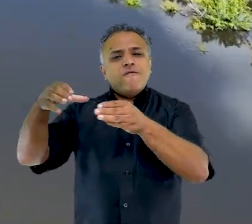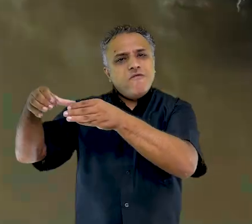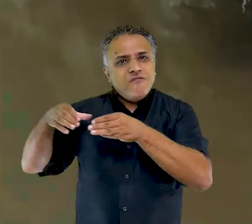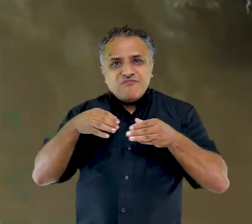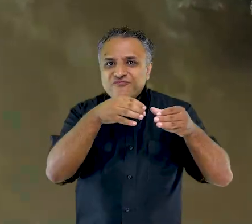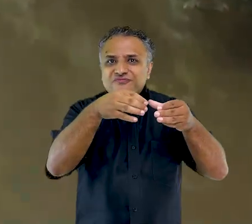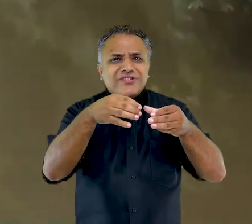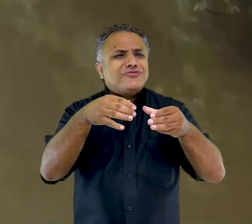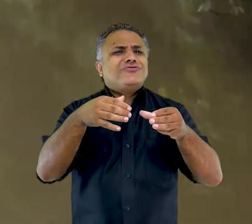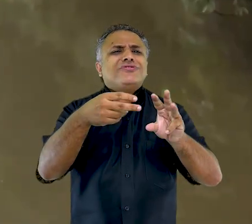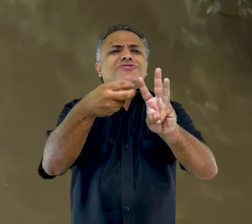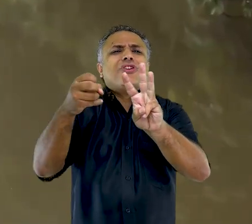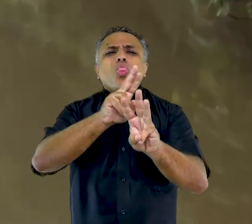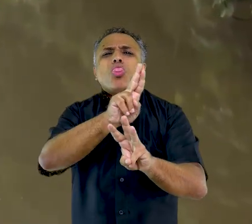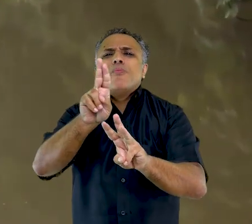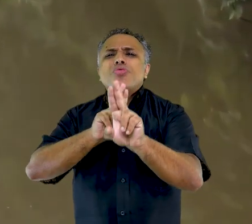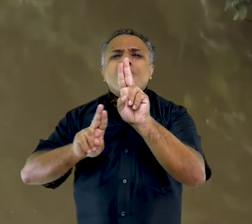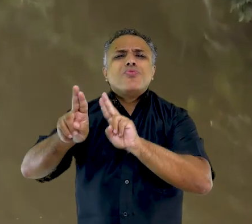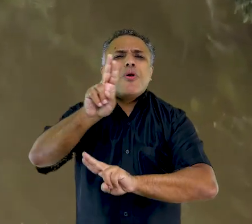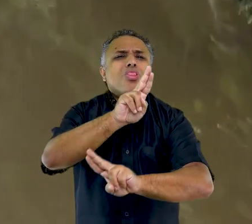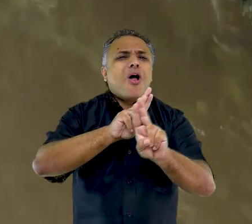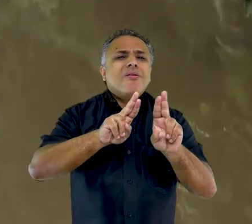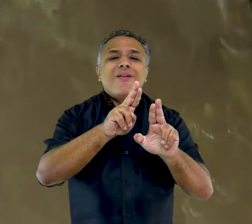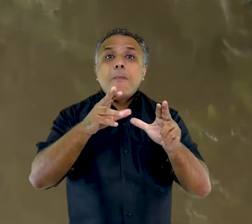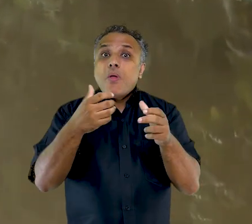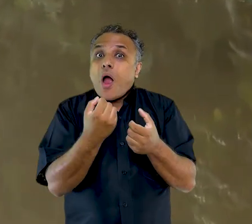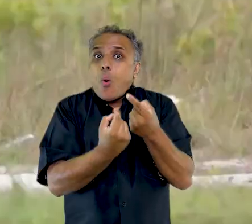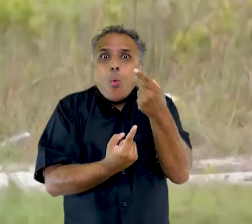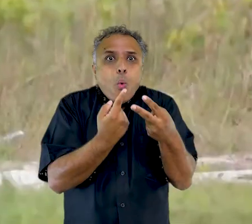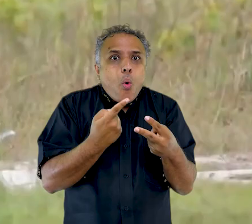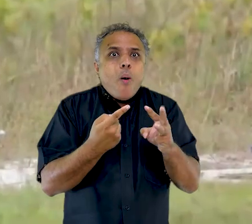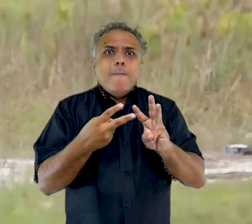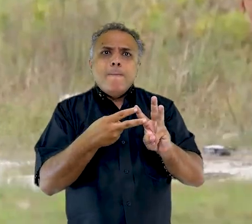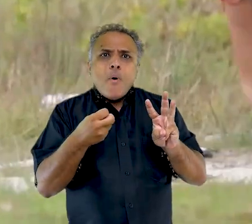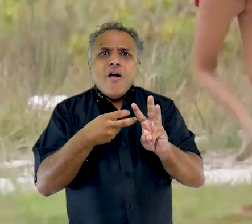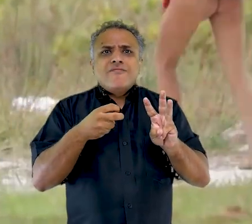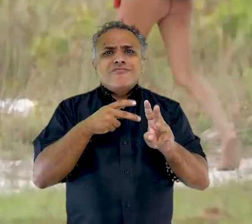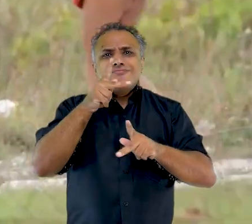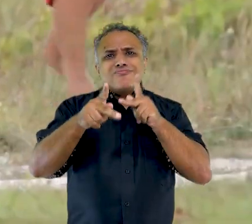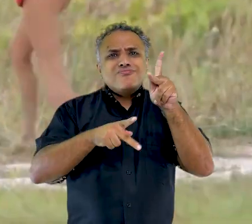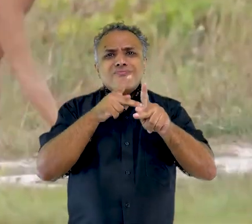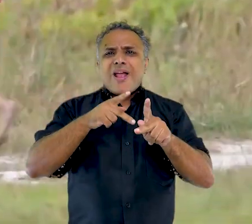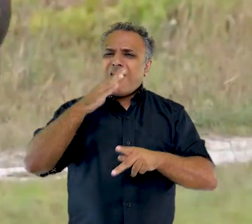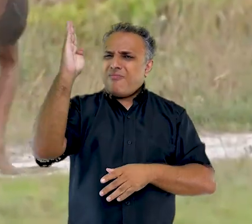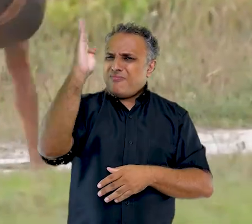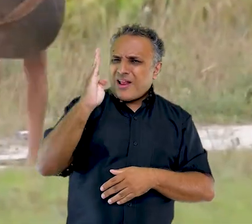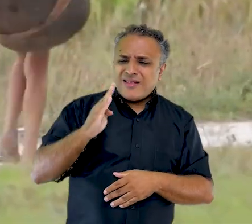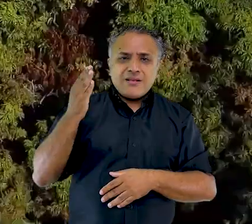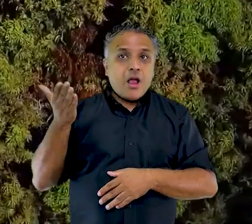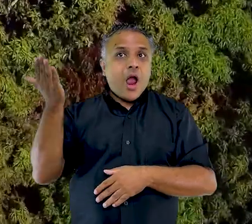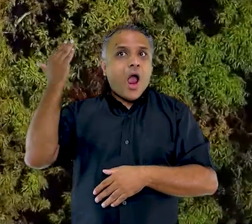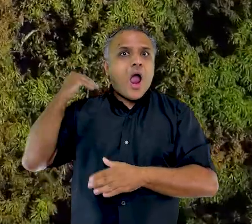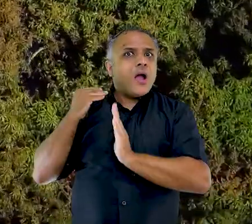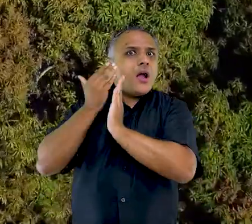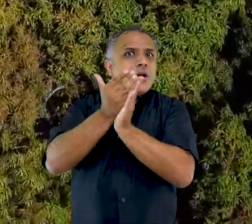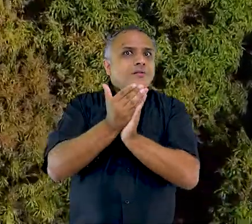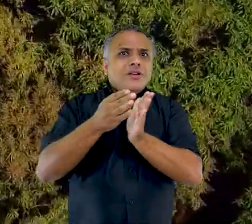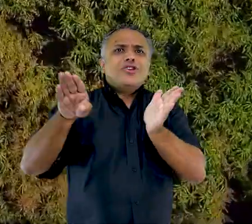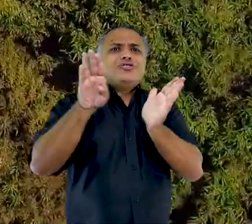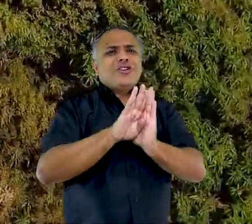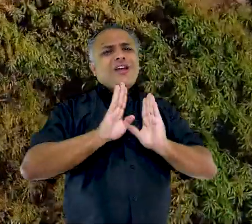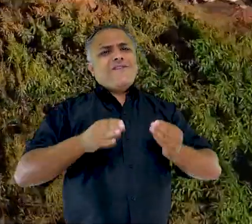Pataxó. Esses são apenas alguns dos povos indígenas que ocupam o Brasil desde muito antes da